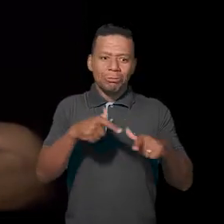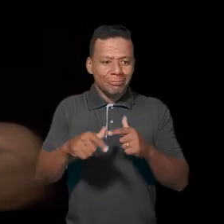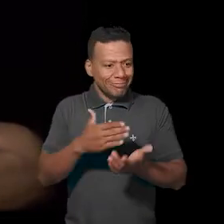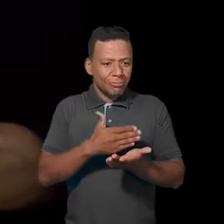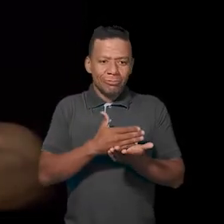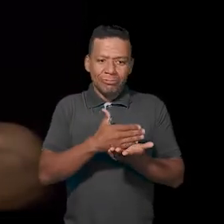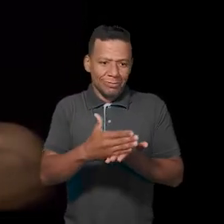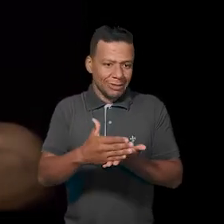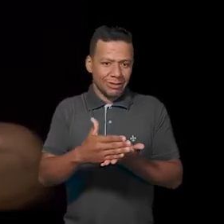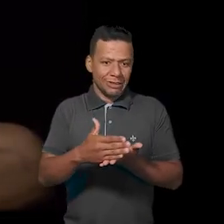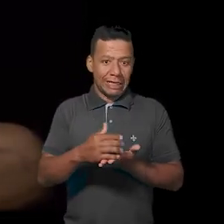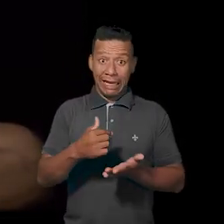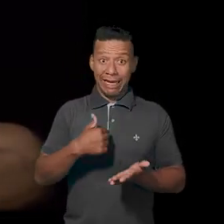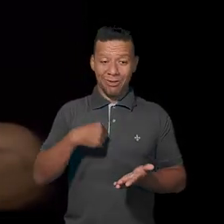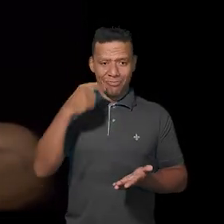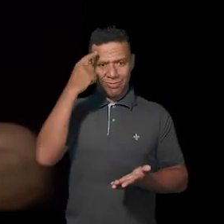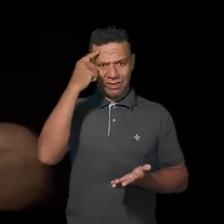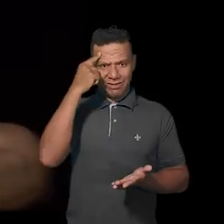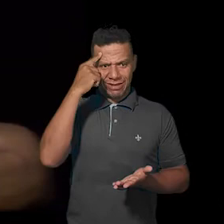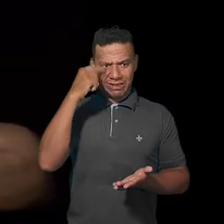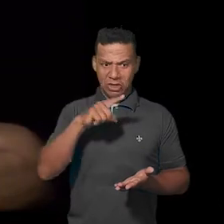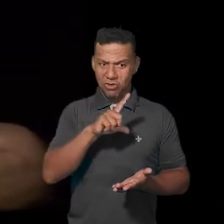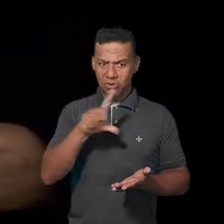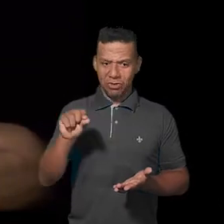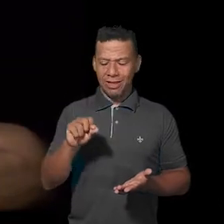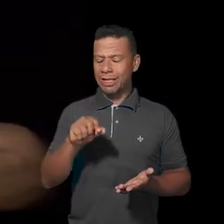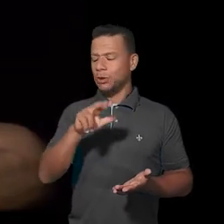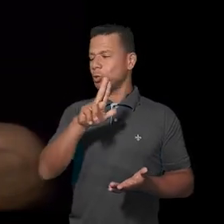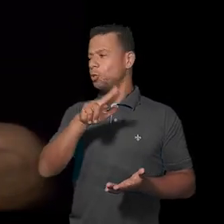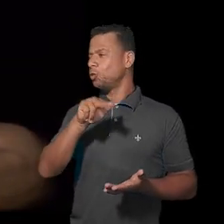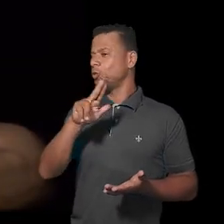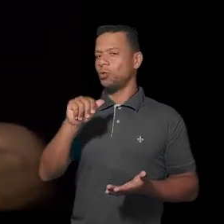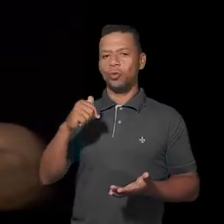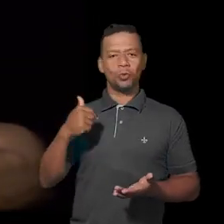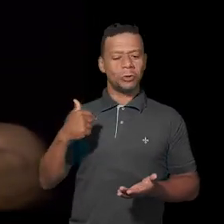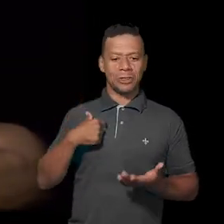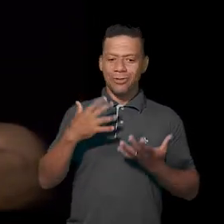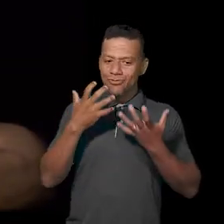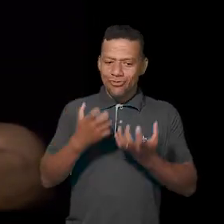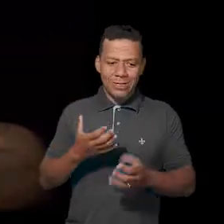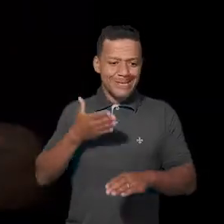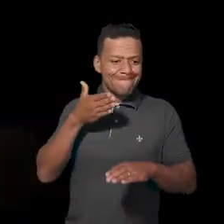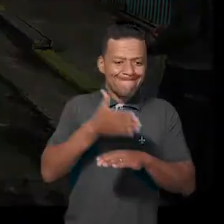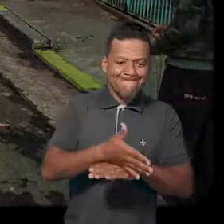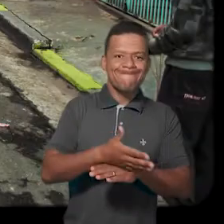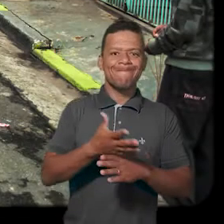e eu pensei pouquíssimas vezes em fazer outra coisa da vida, na verdade.